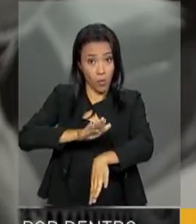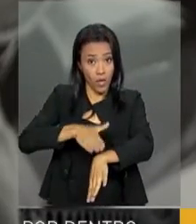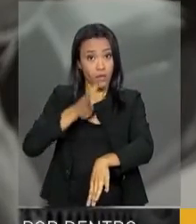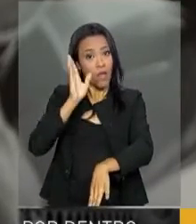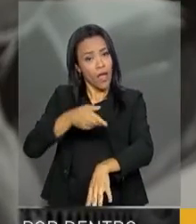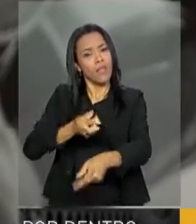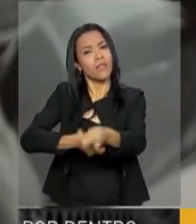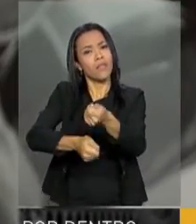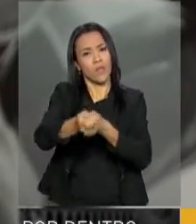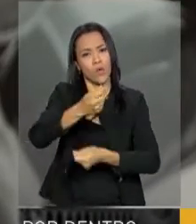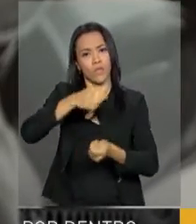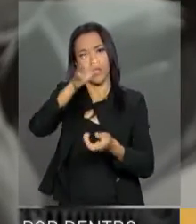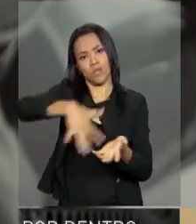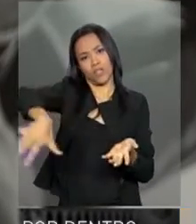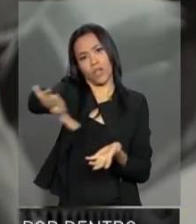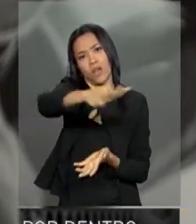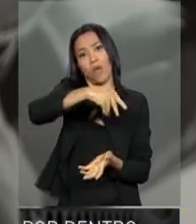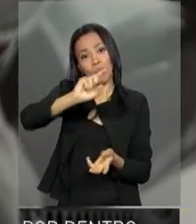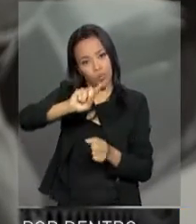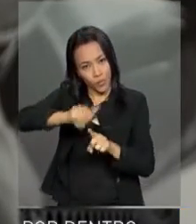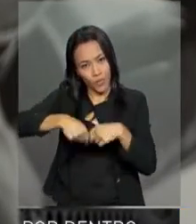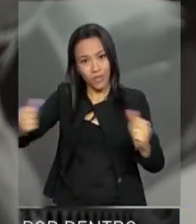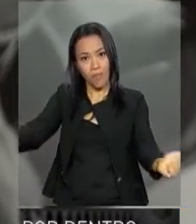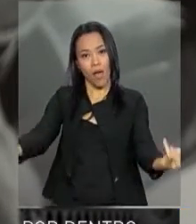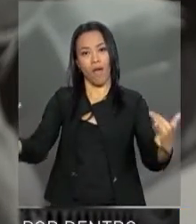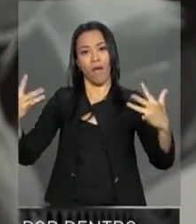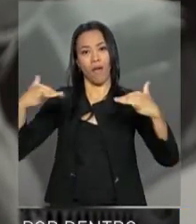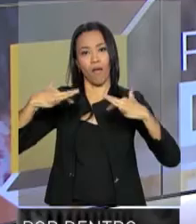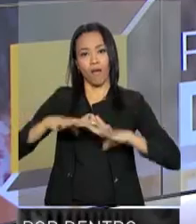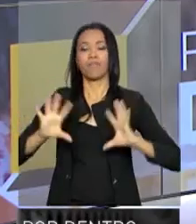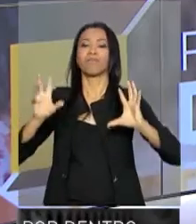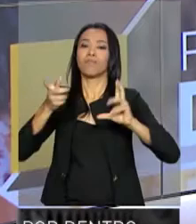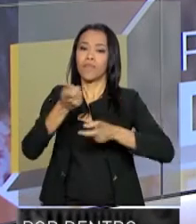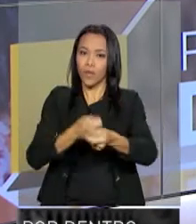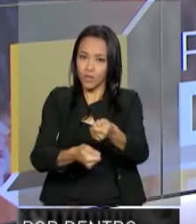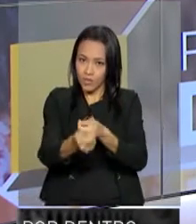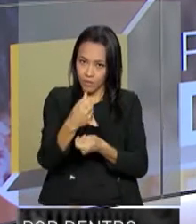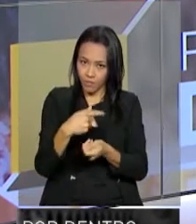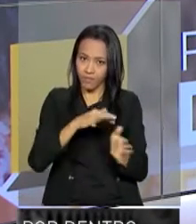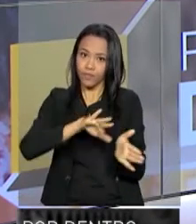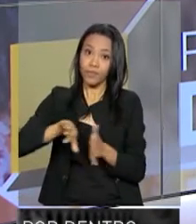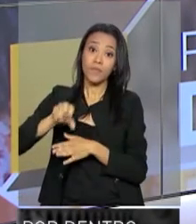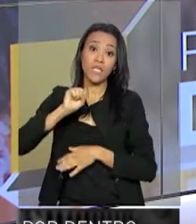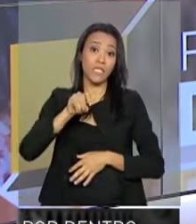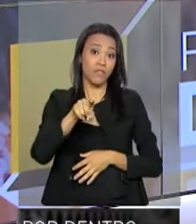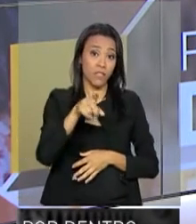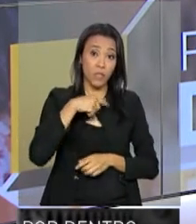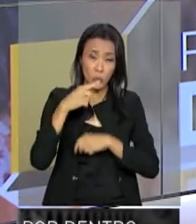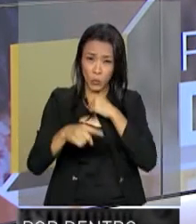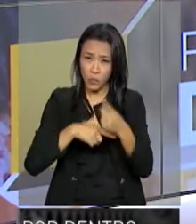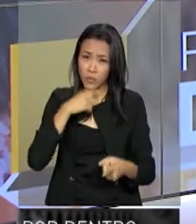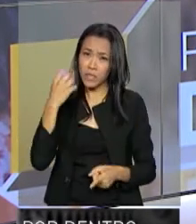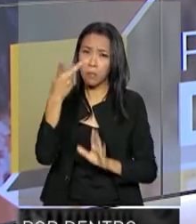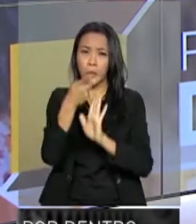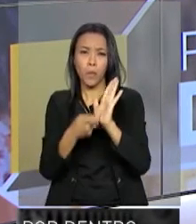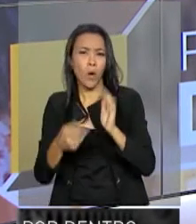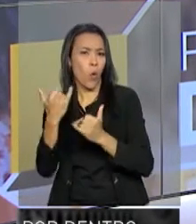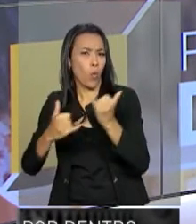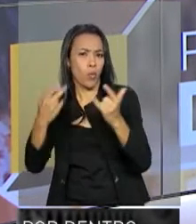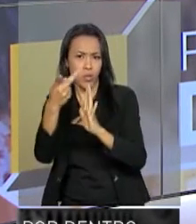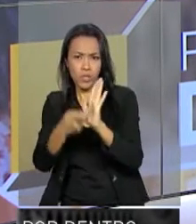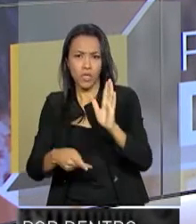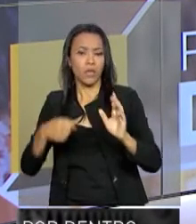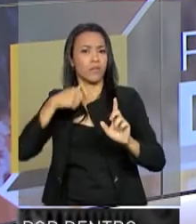geral. Daí o mutirão da renegociação. E se você tem dúvidas sobre algum projeto ou ação